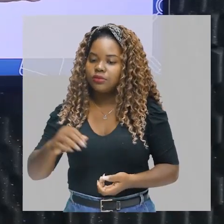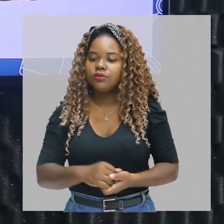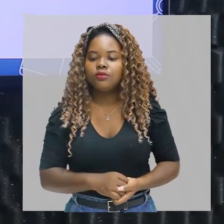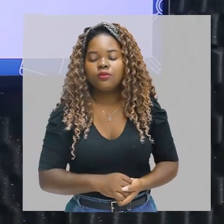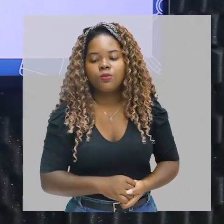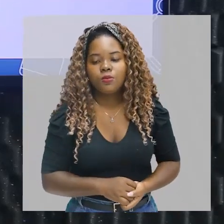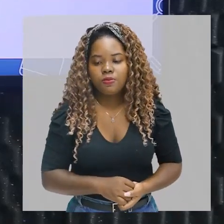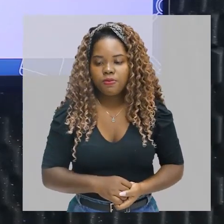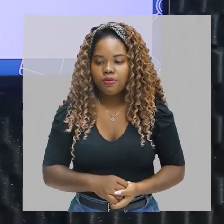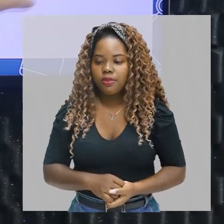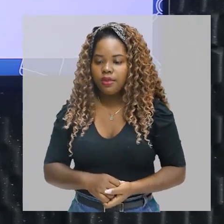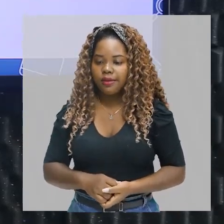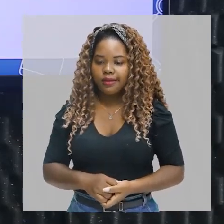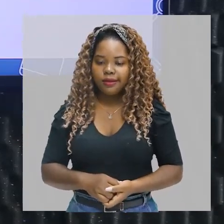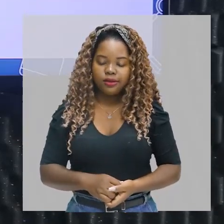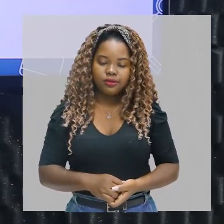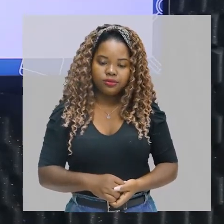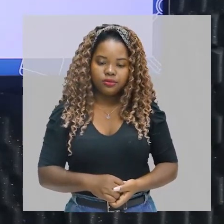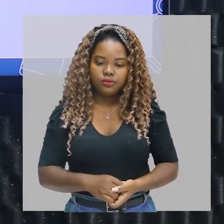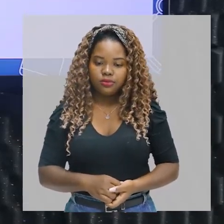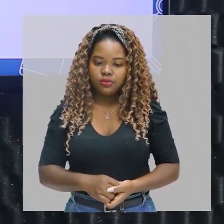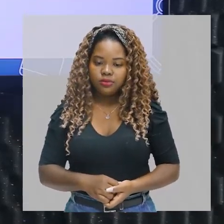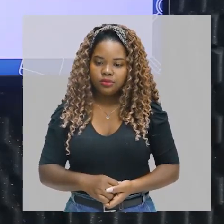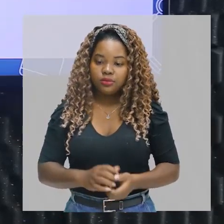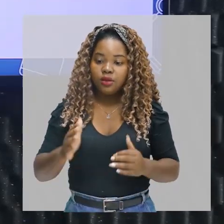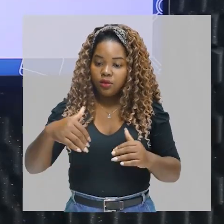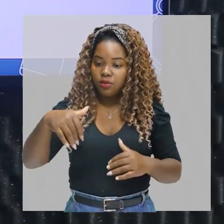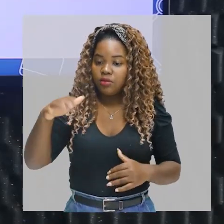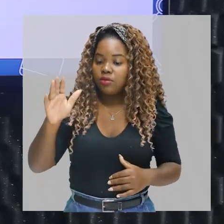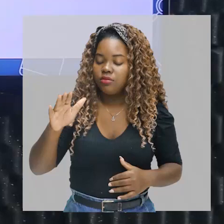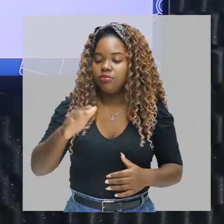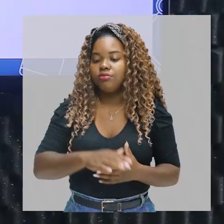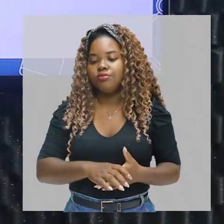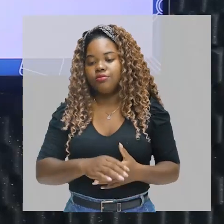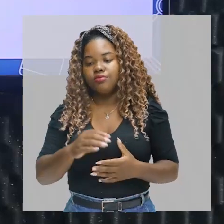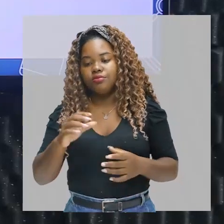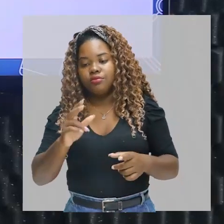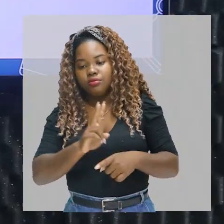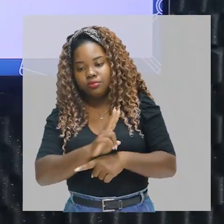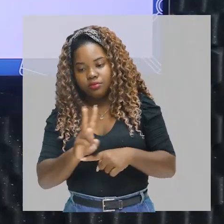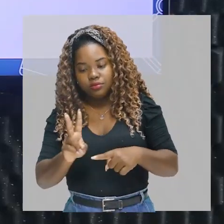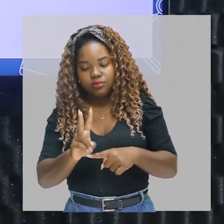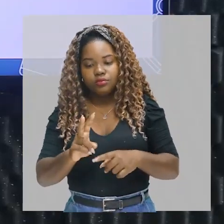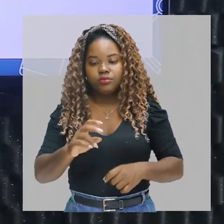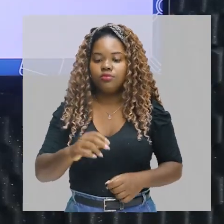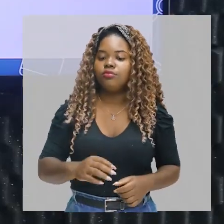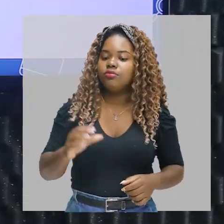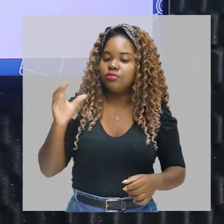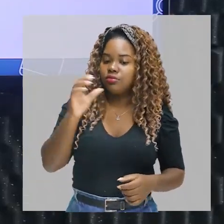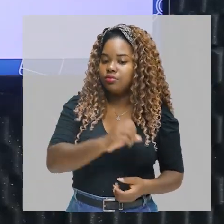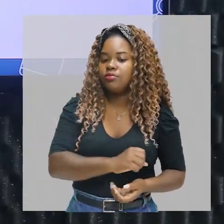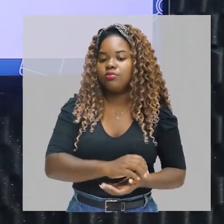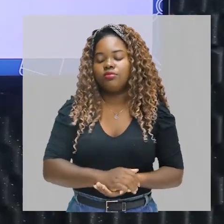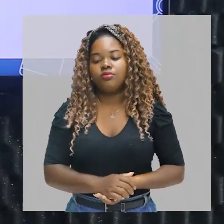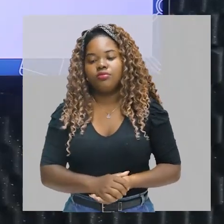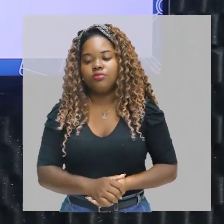porém, ao quê? A 15 km por hora. Eu aumentei a intensidade, eu mexi na